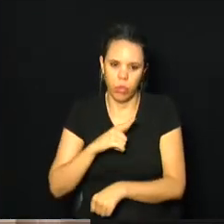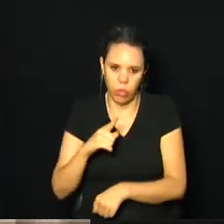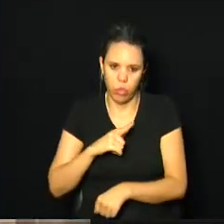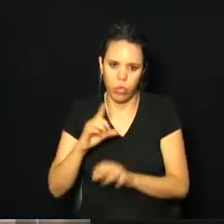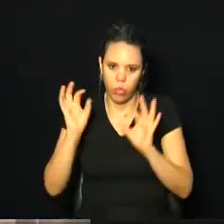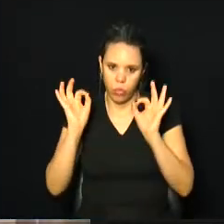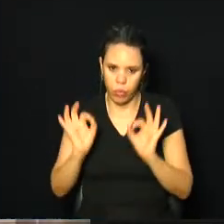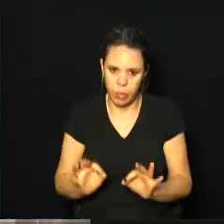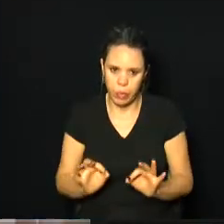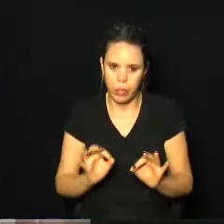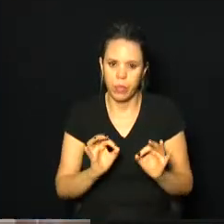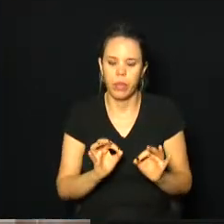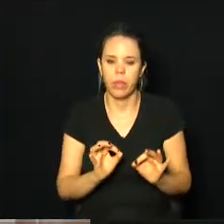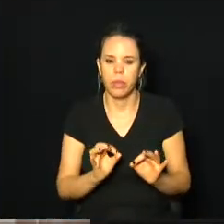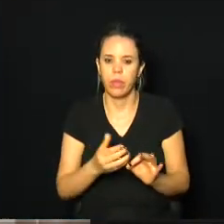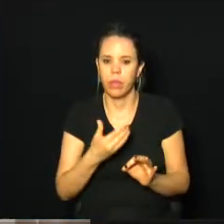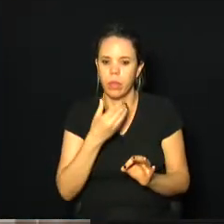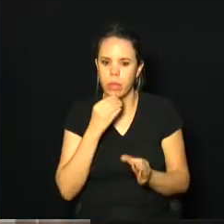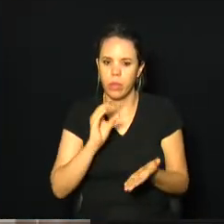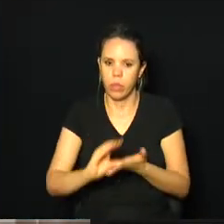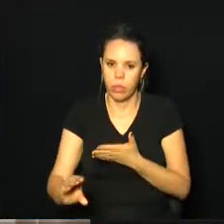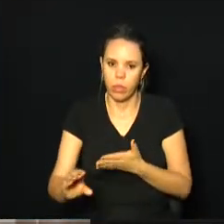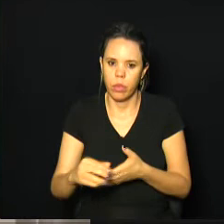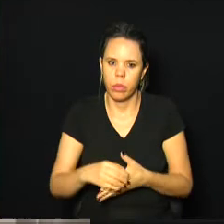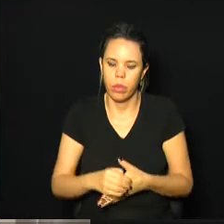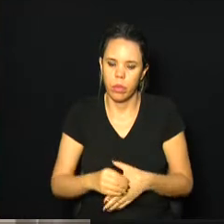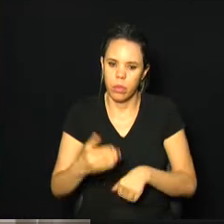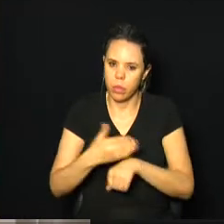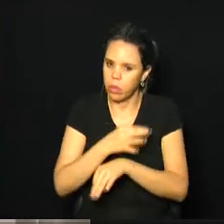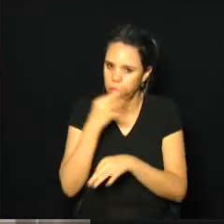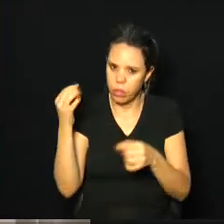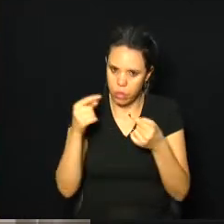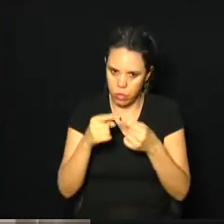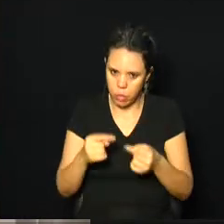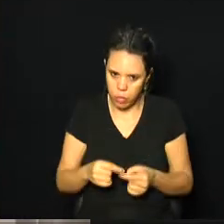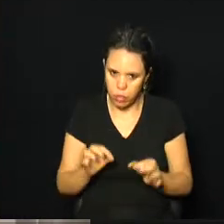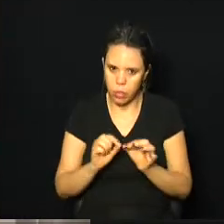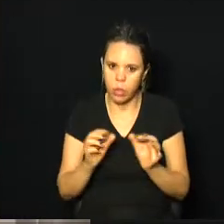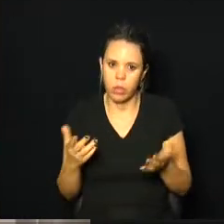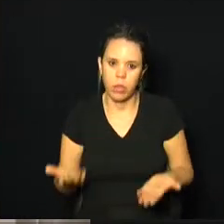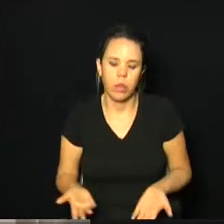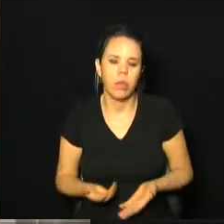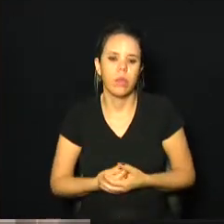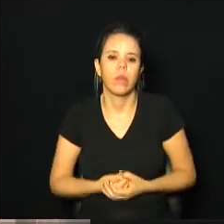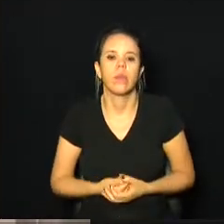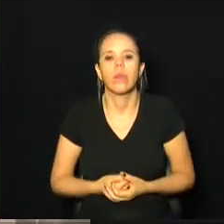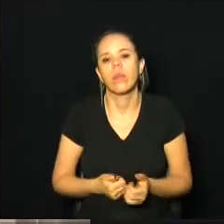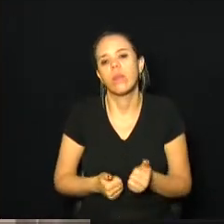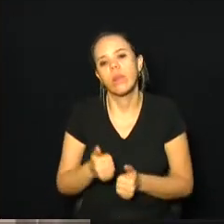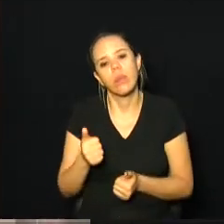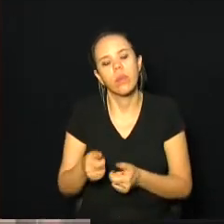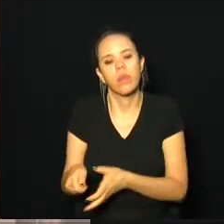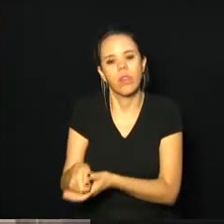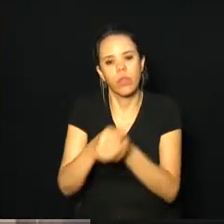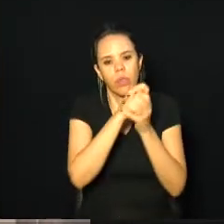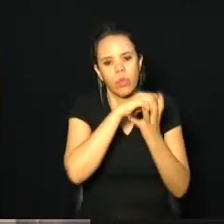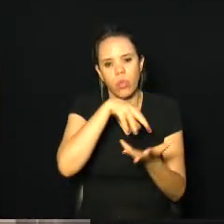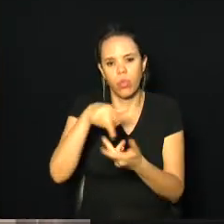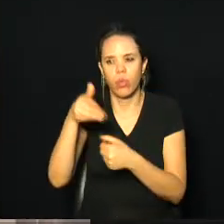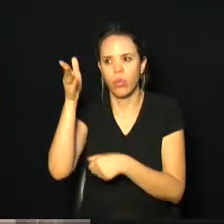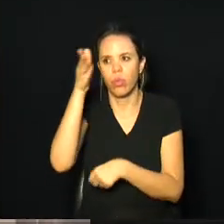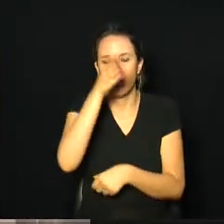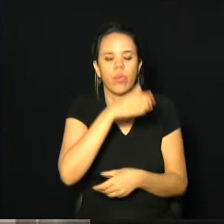tudo certinho, o cara está tendo investido, o treinamento está sendo bem feito, ele está jogando circuitos mundiais, por